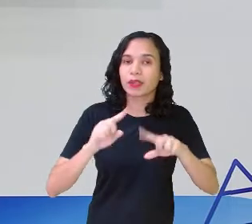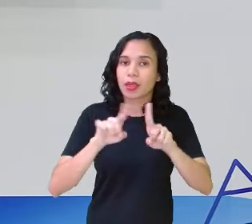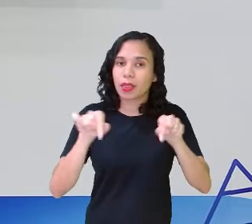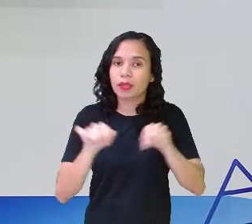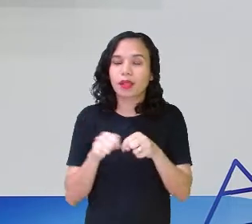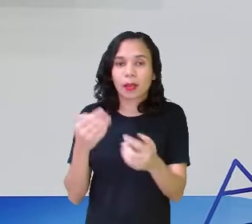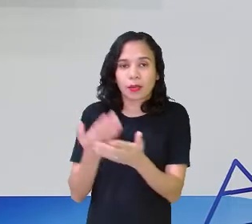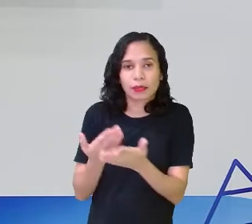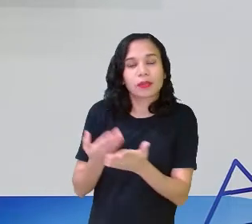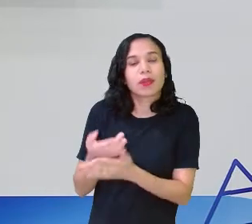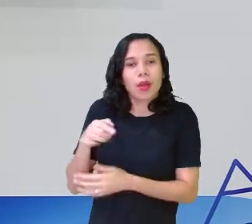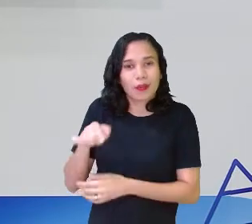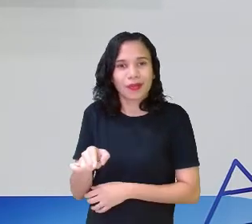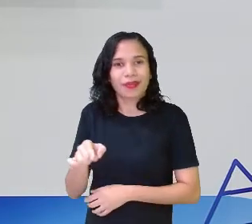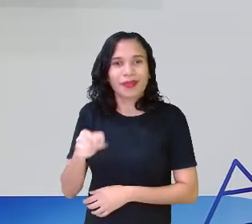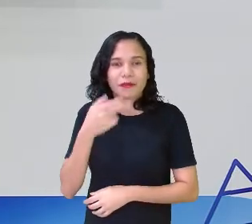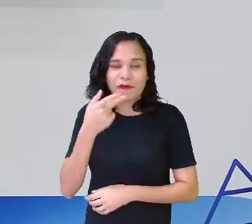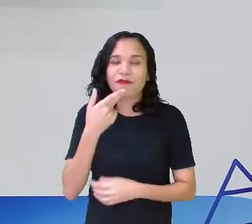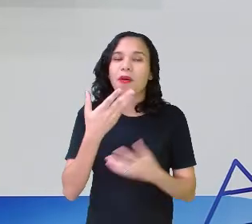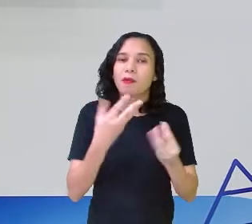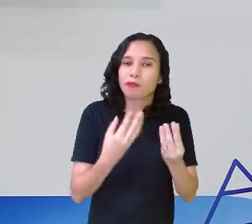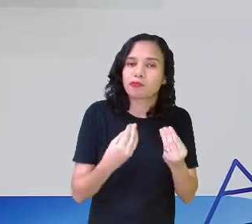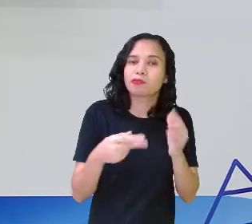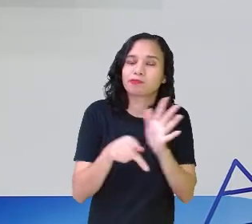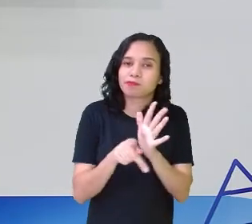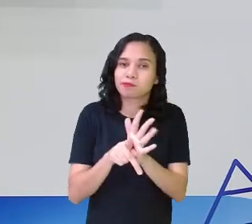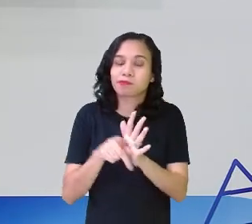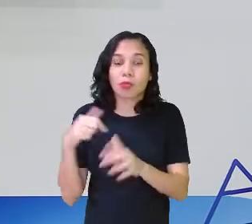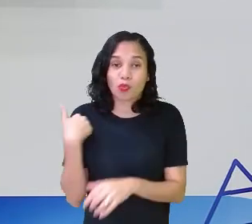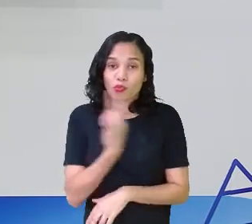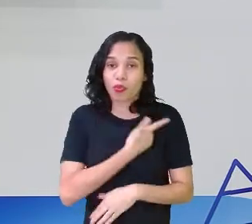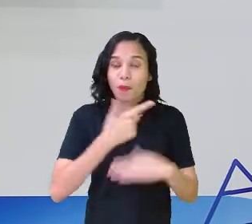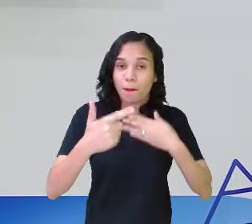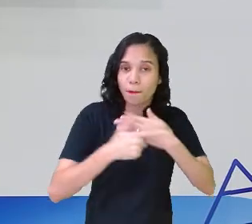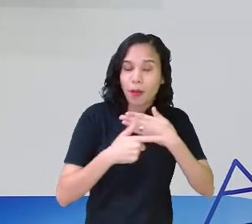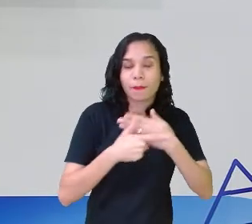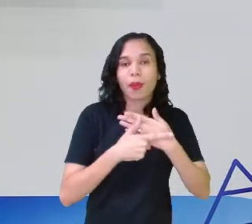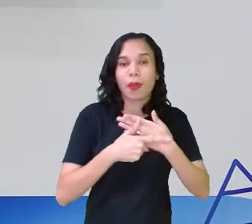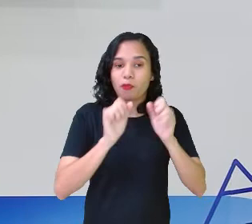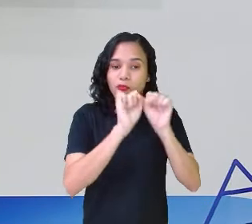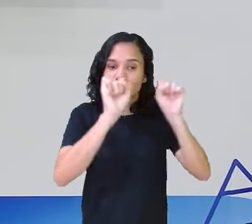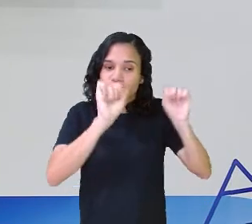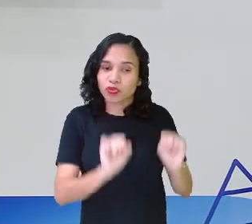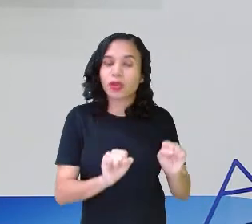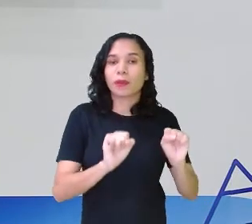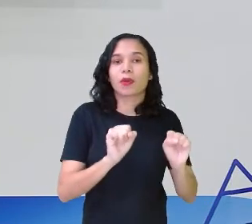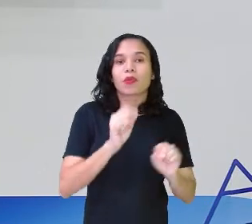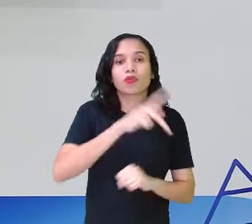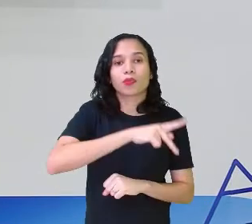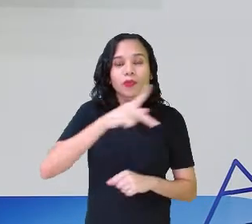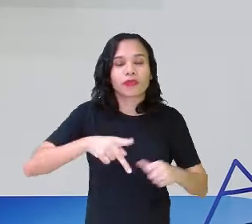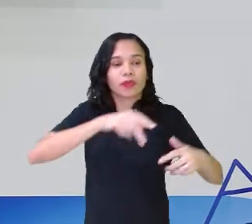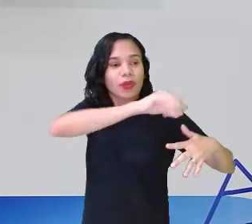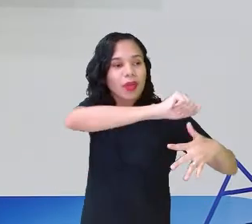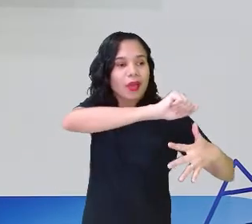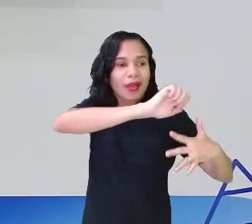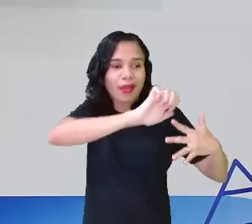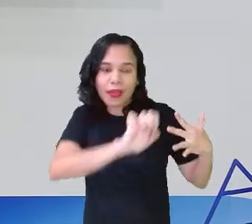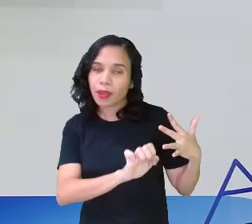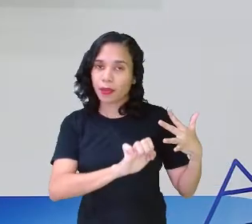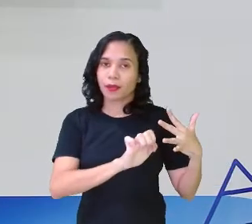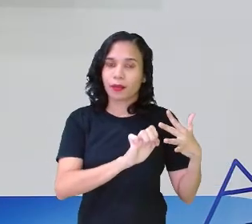regular. A gente tem falado bastante sobre o nosso trabalho, a sistemática do trabalho do professor do atendimento